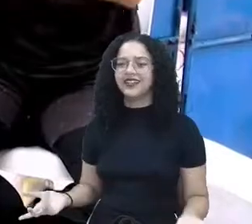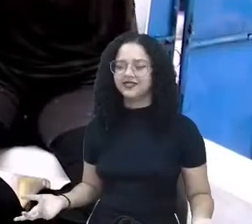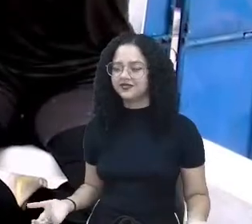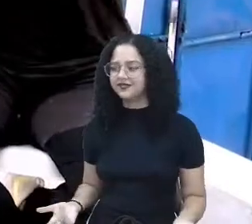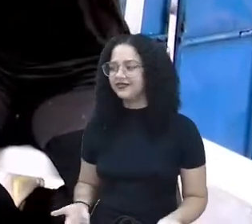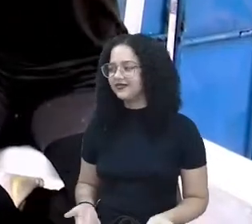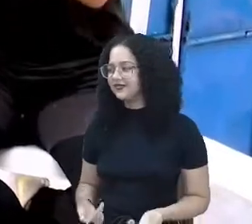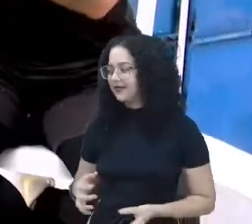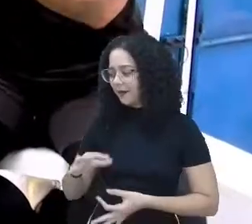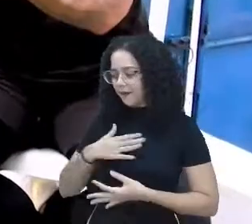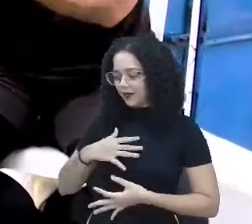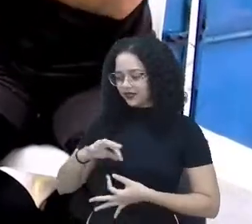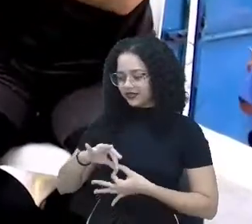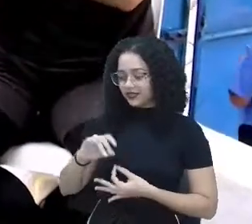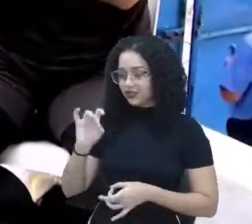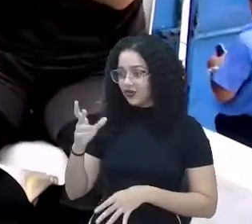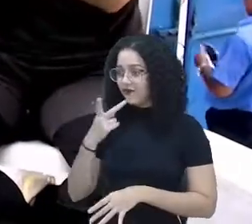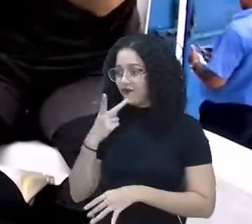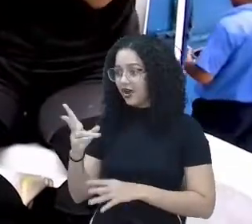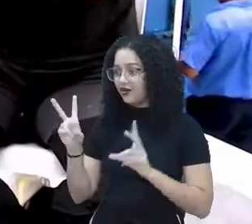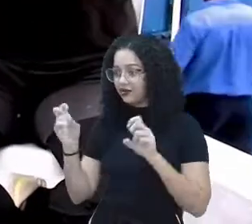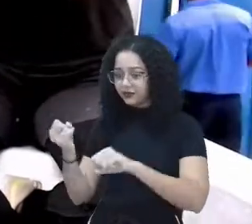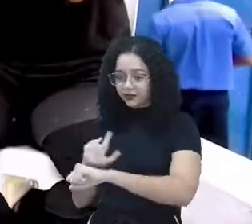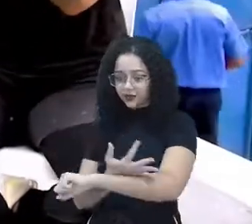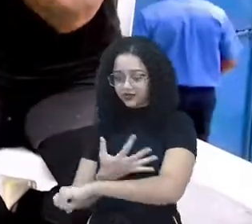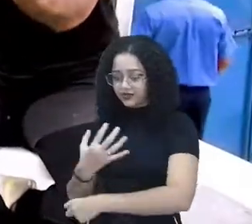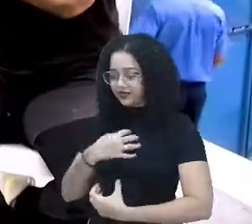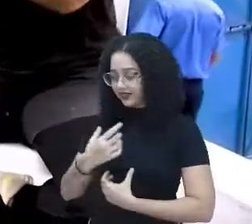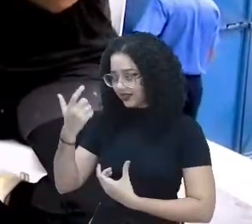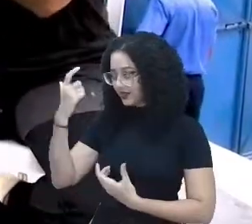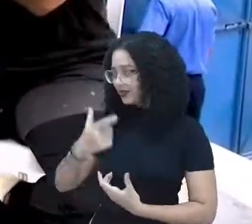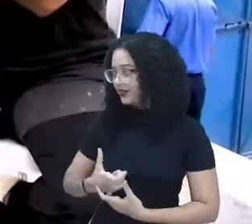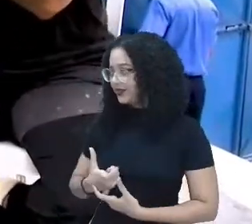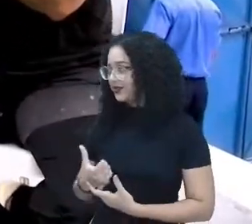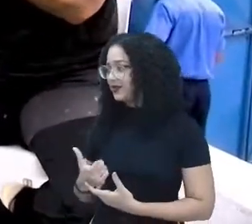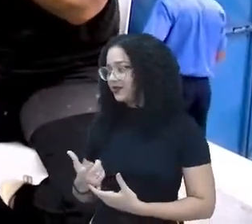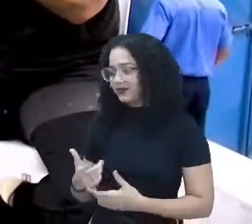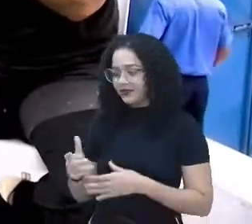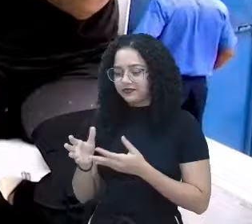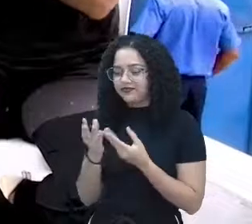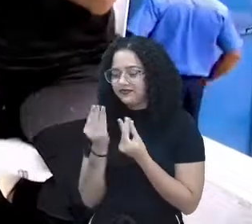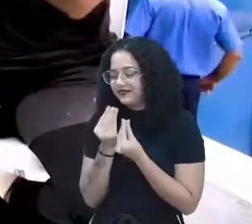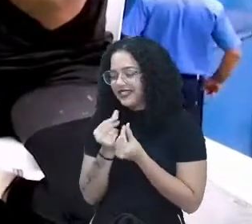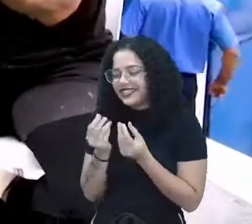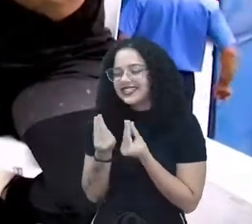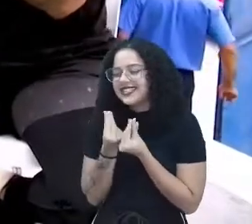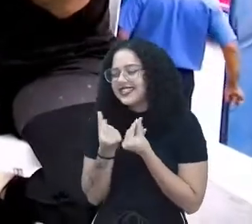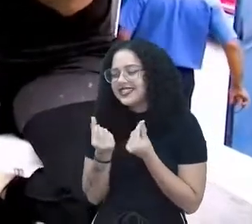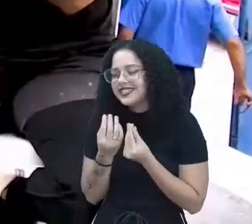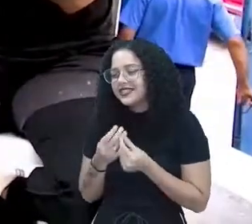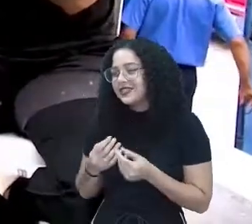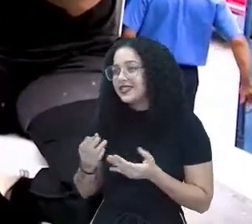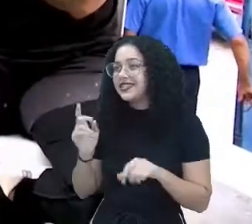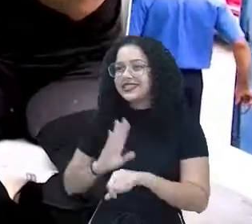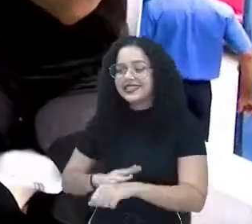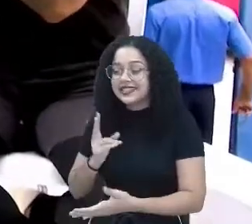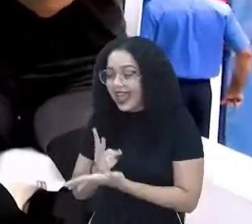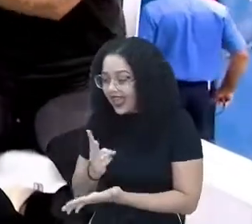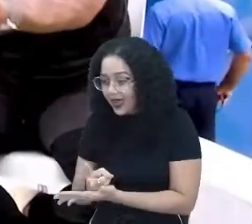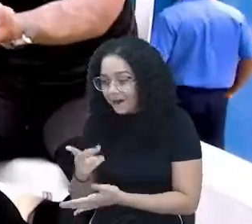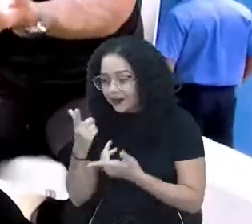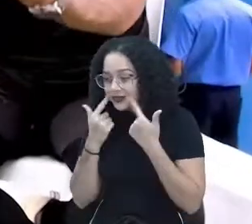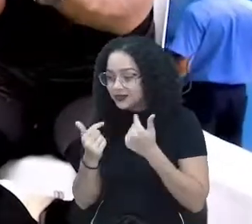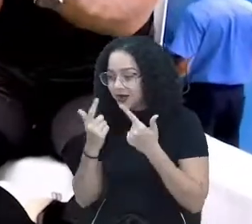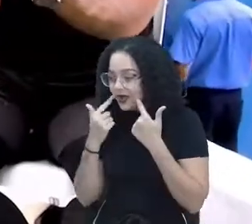Pô, eu só falo de emoção e de sentimento, pô. Eu sou uma manteiga derretida e toda hora eu tô chorando e tal. E não tenho